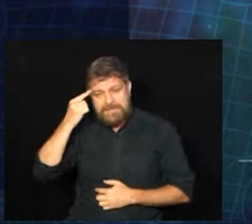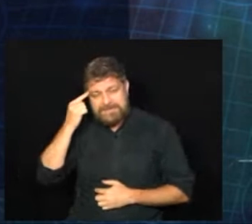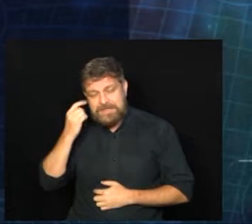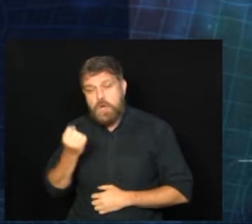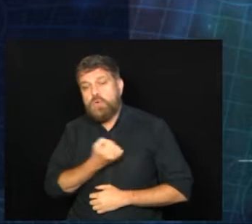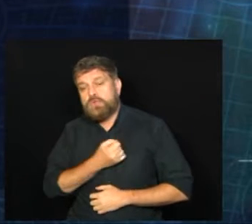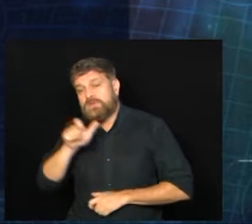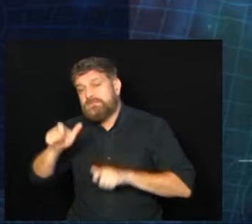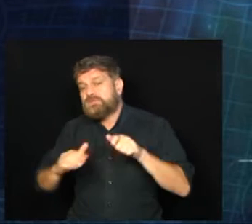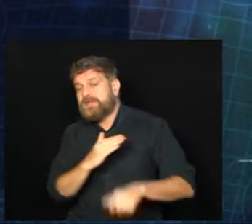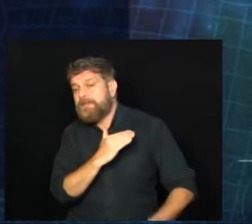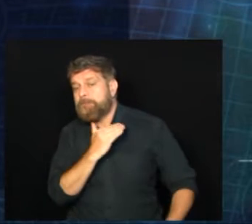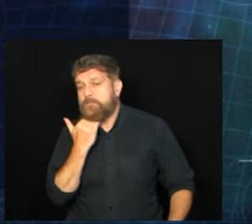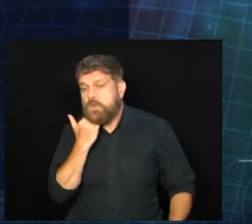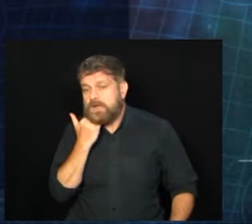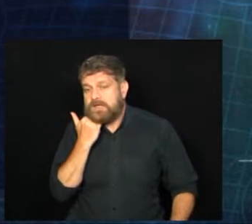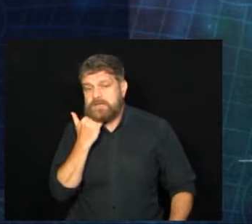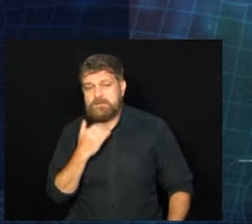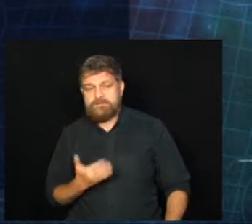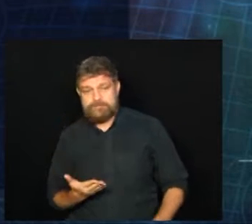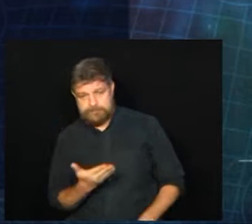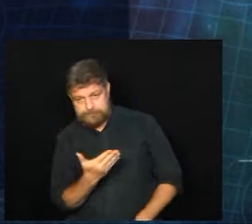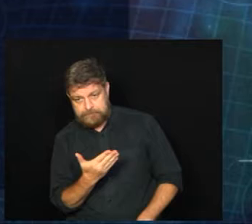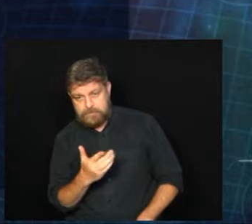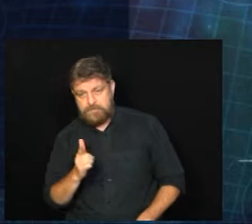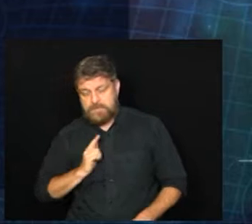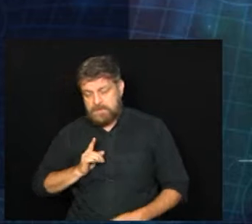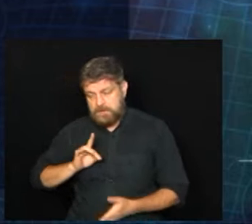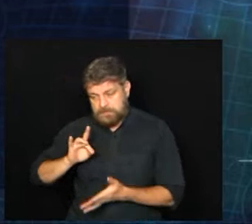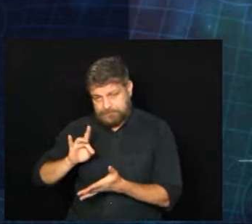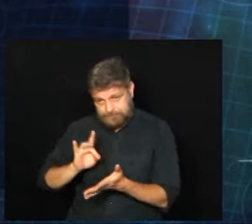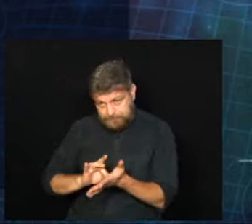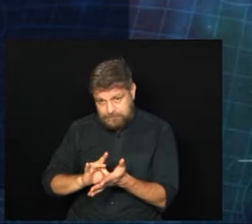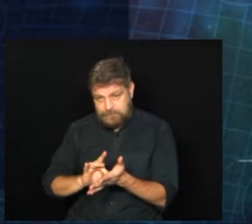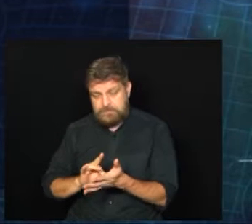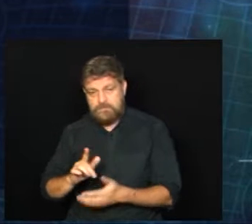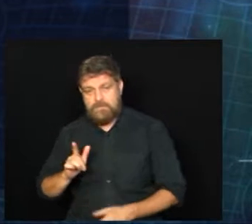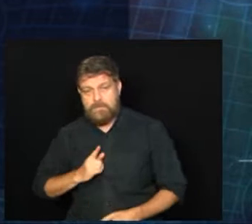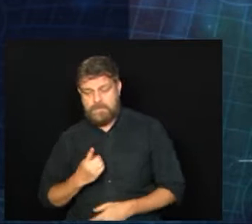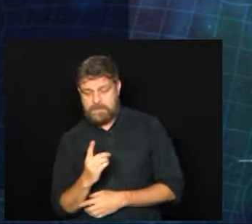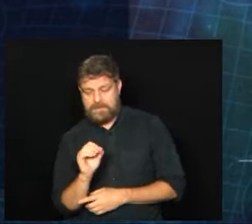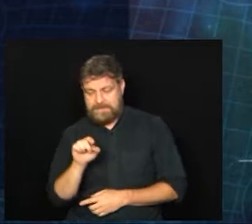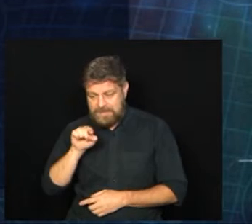região metropolitana de Campinas, olha, de acordo com o último levantamento,